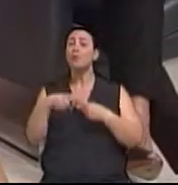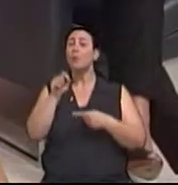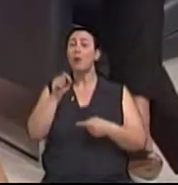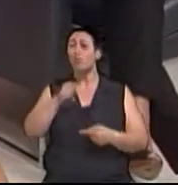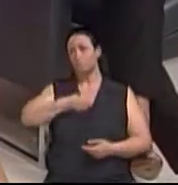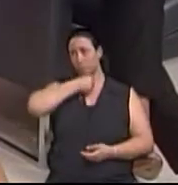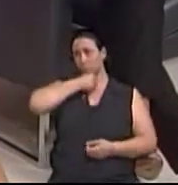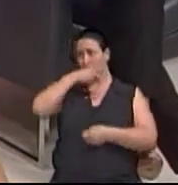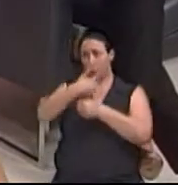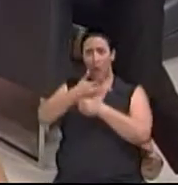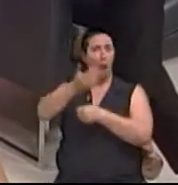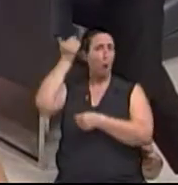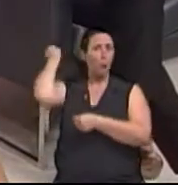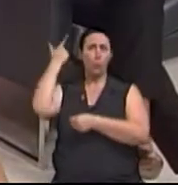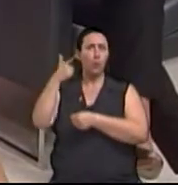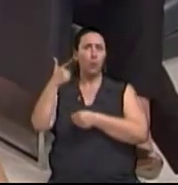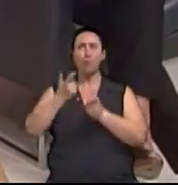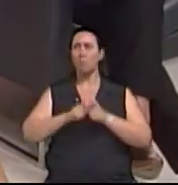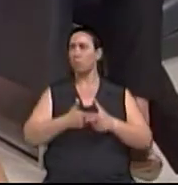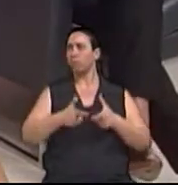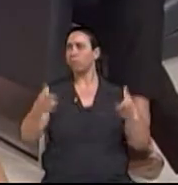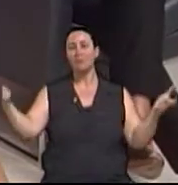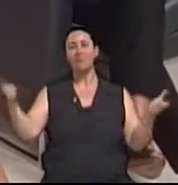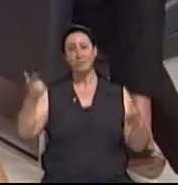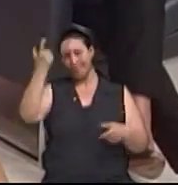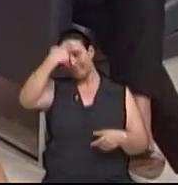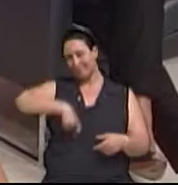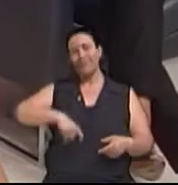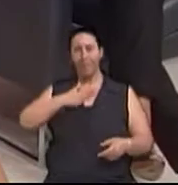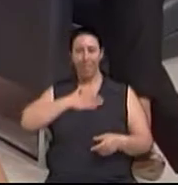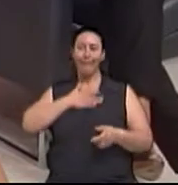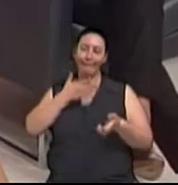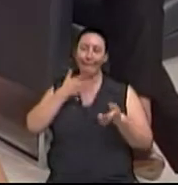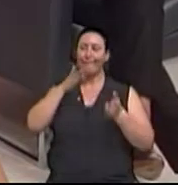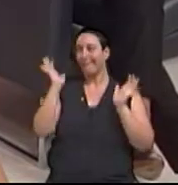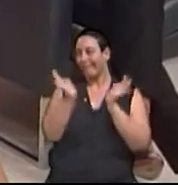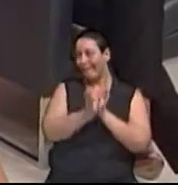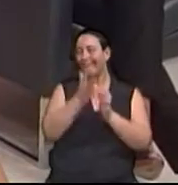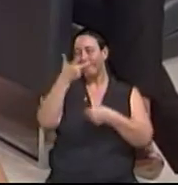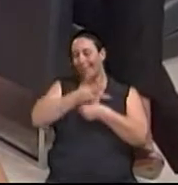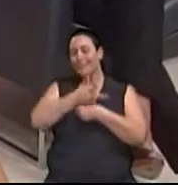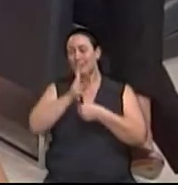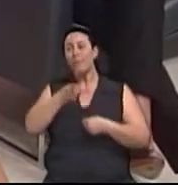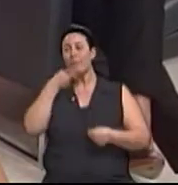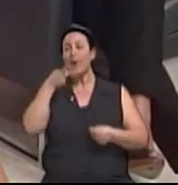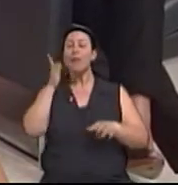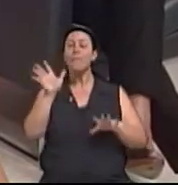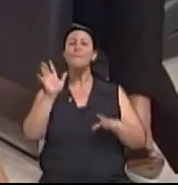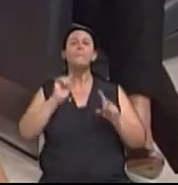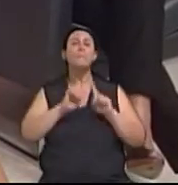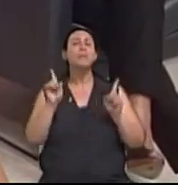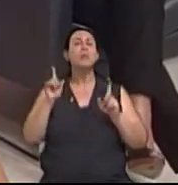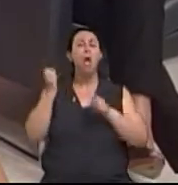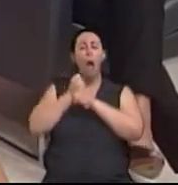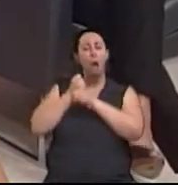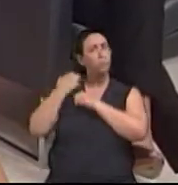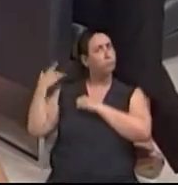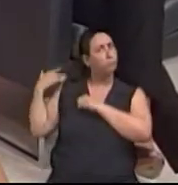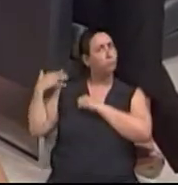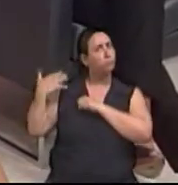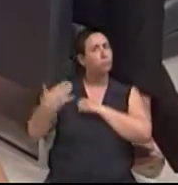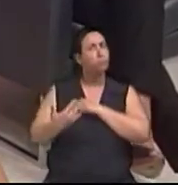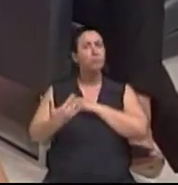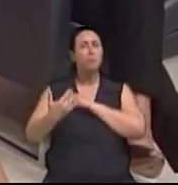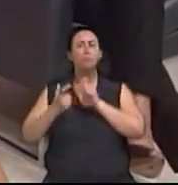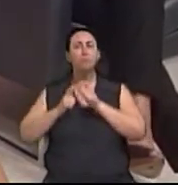nova na sociedade como gerontólogo eu sempre digo isso né Tem coisa mais nova na sociedade do que a vícia pura verdade é de uns anos para cá só que ela vai